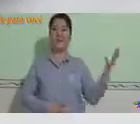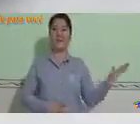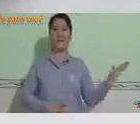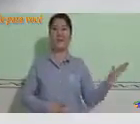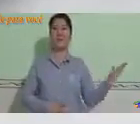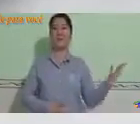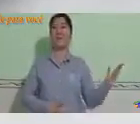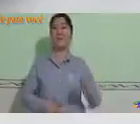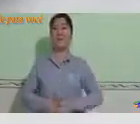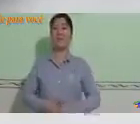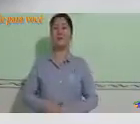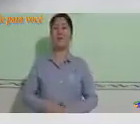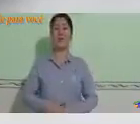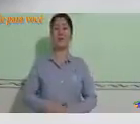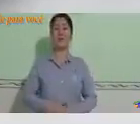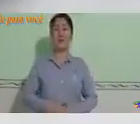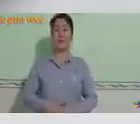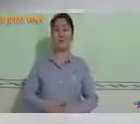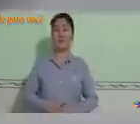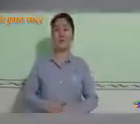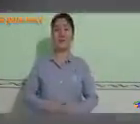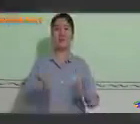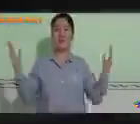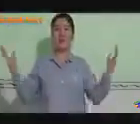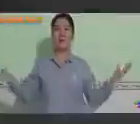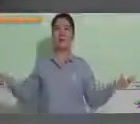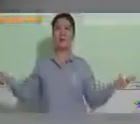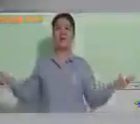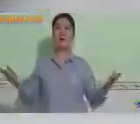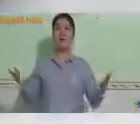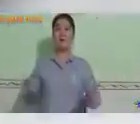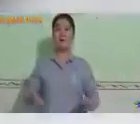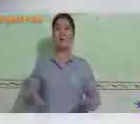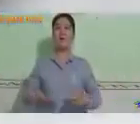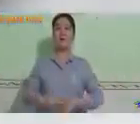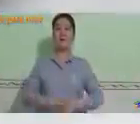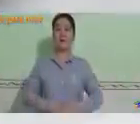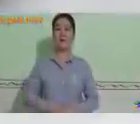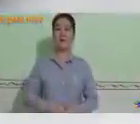melhores à medida que o tempo passa, já que a alteração do seu sabor.